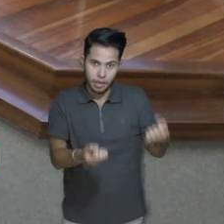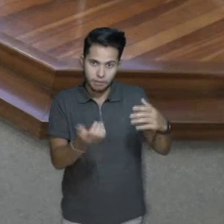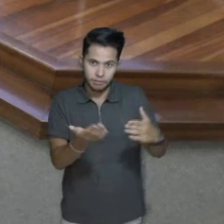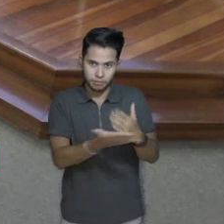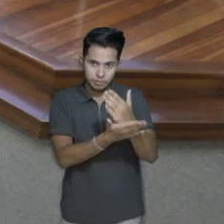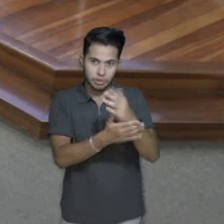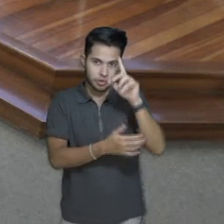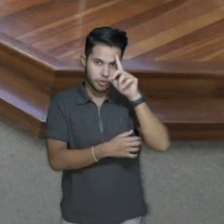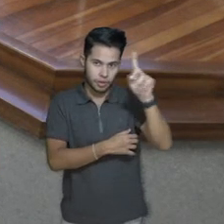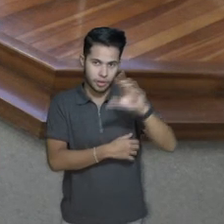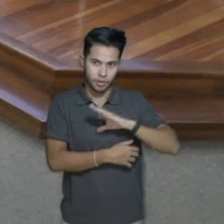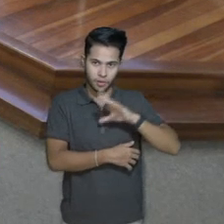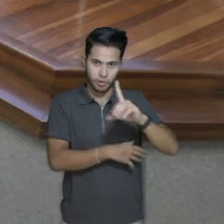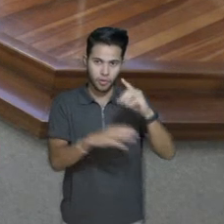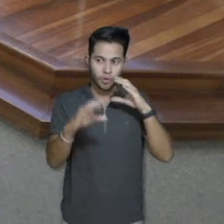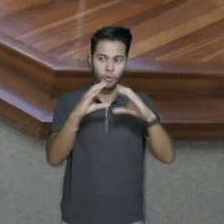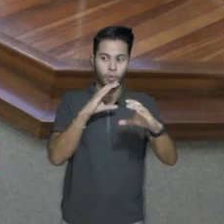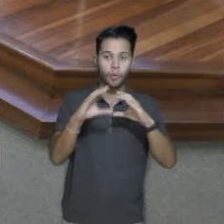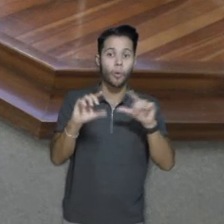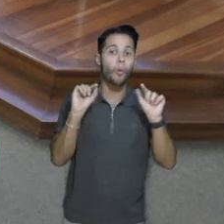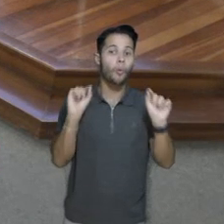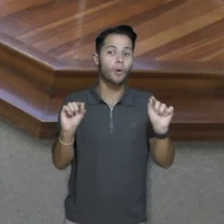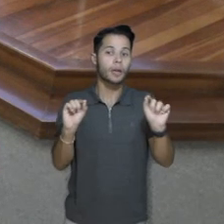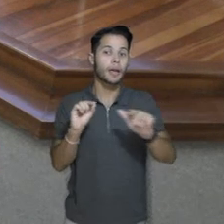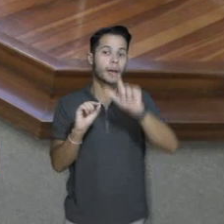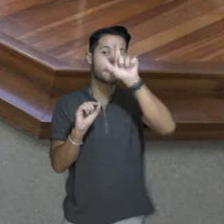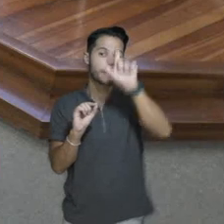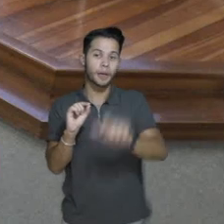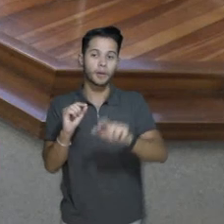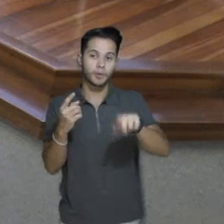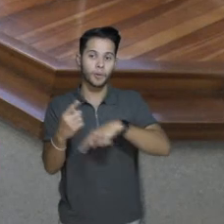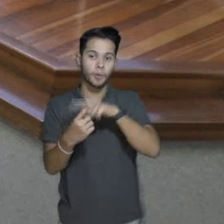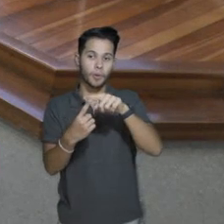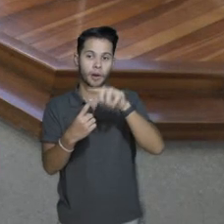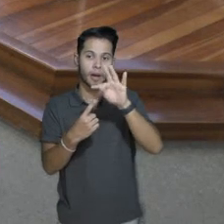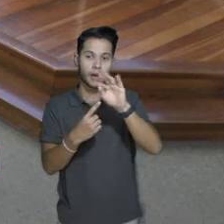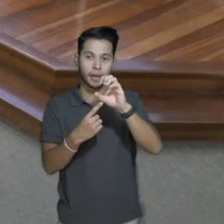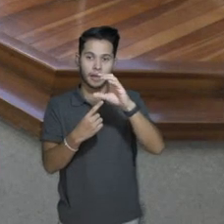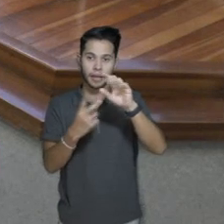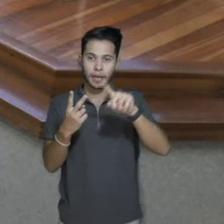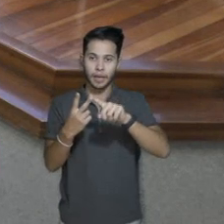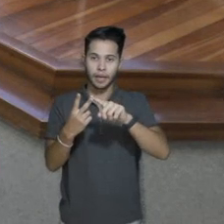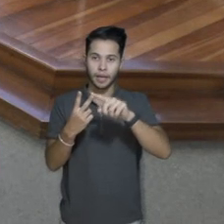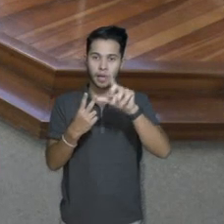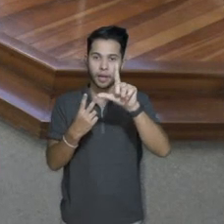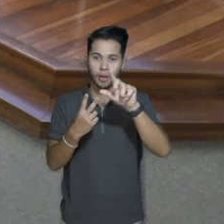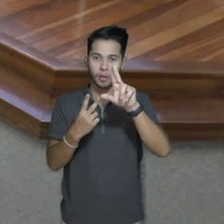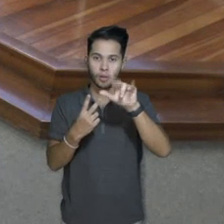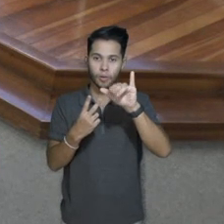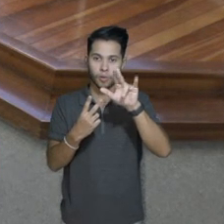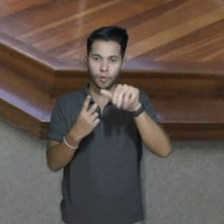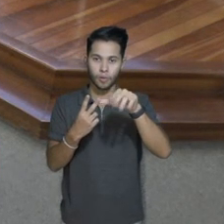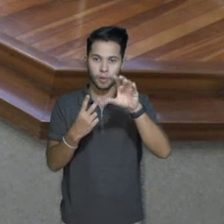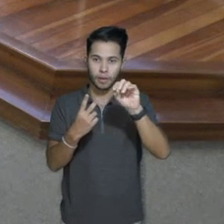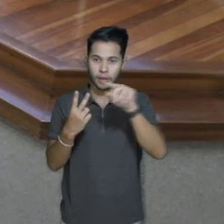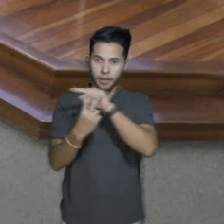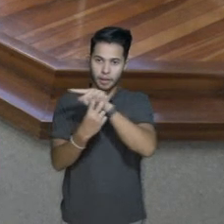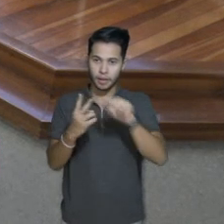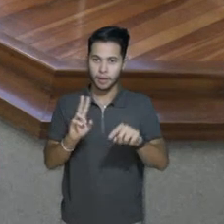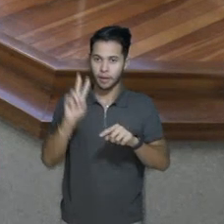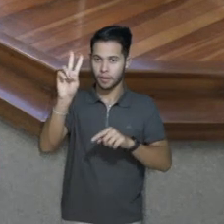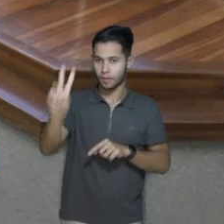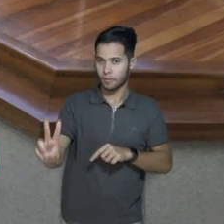e coordenador de comunicação nas pessoas do tec do Luciano são duas personalidades mas mais do que a